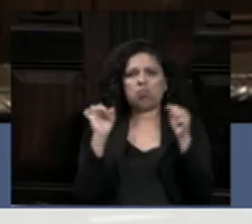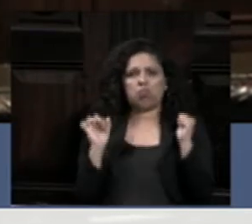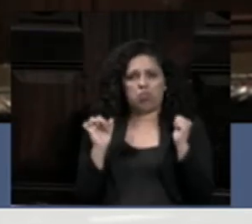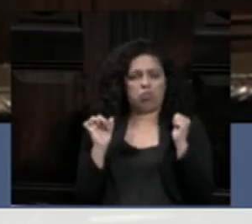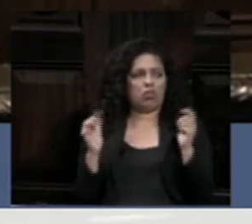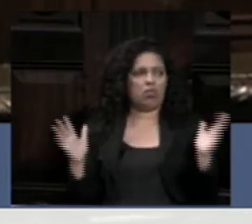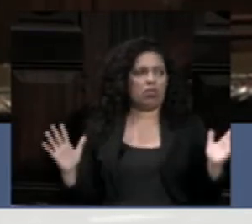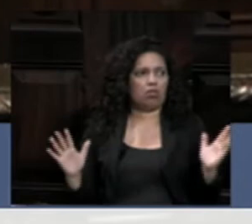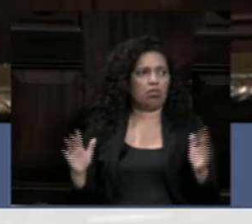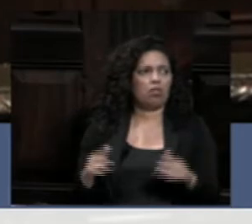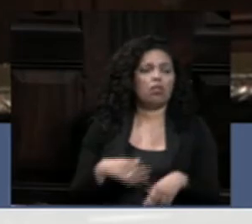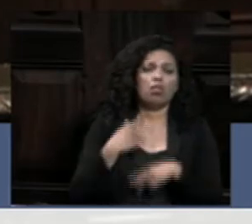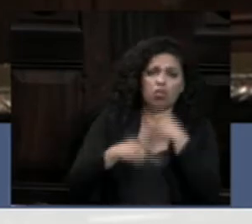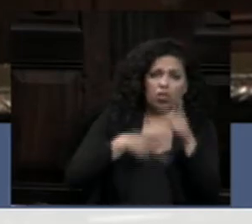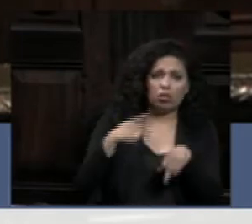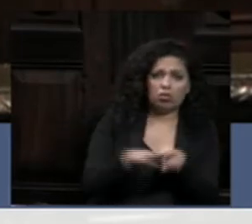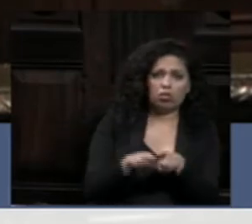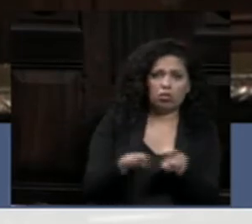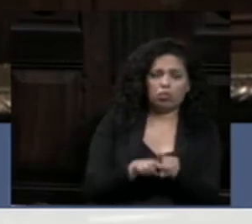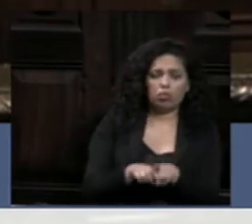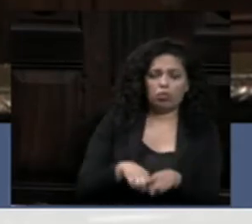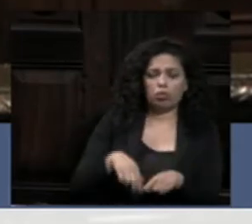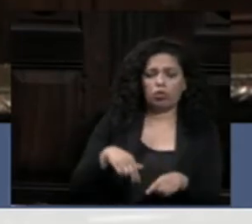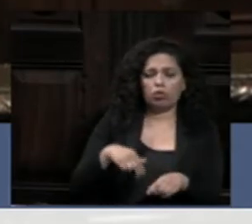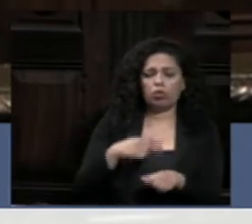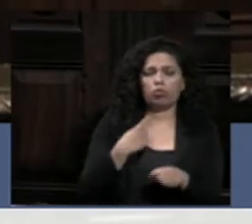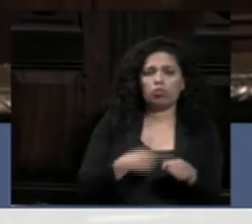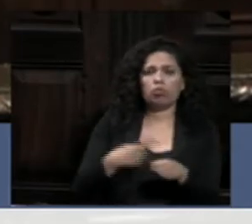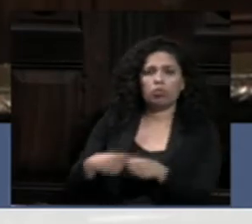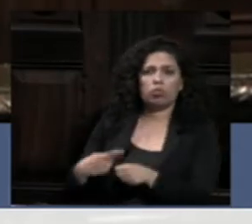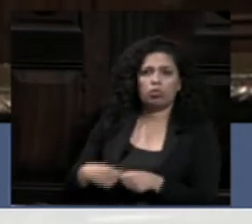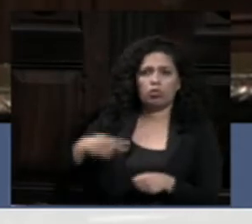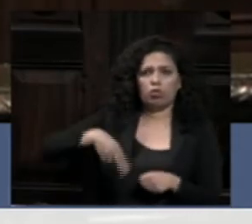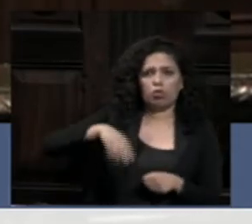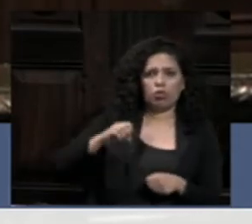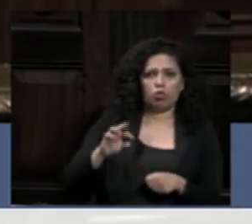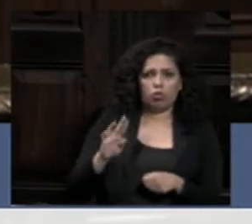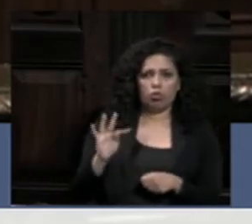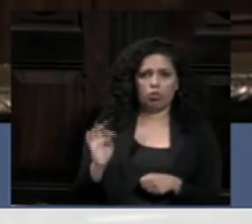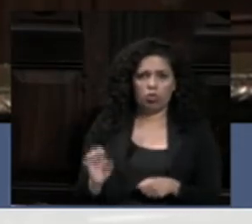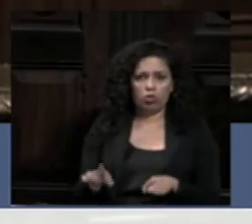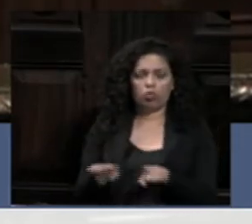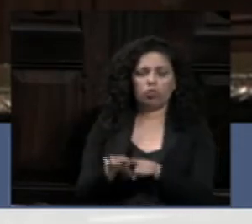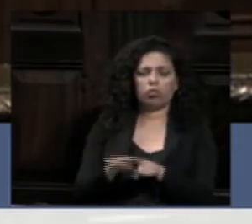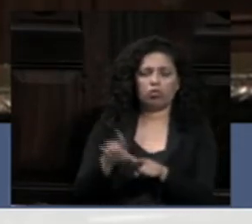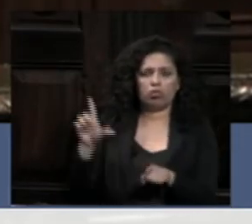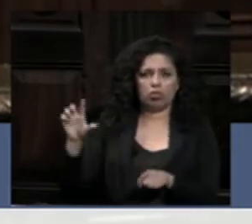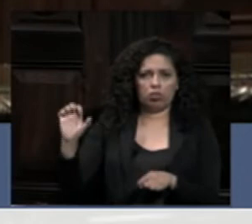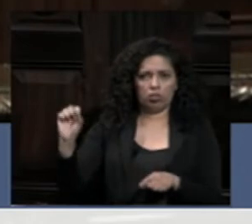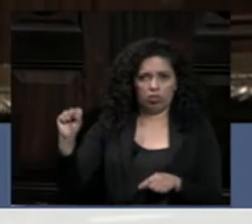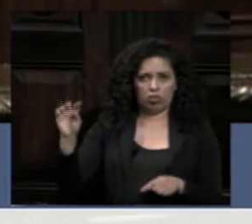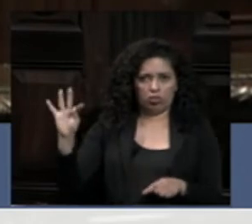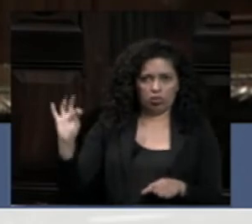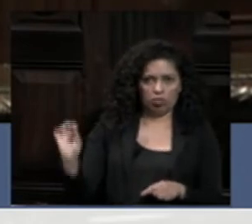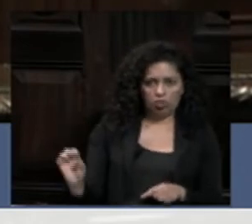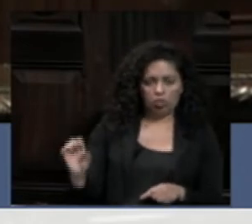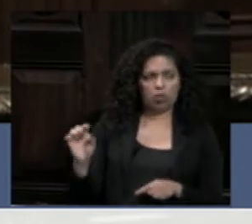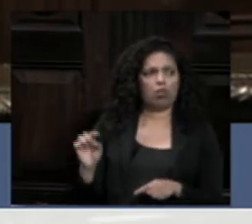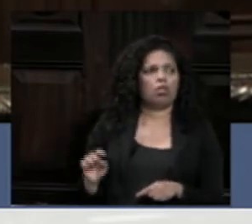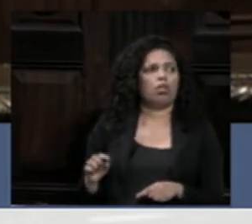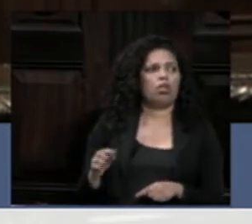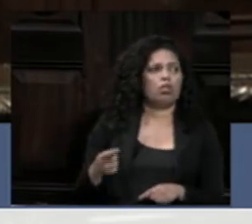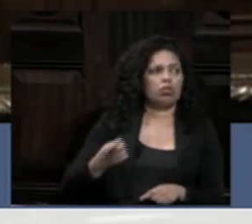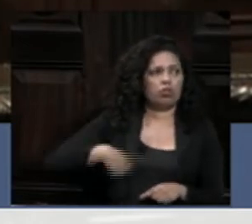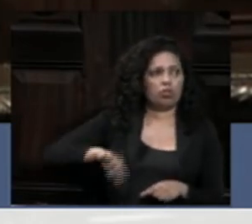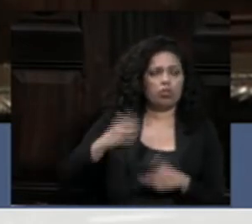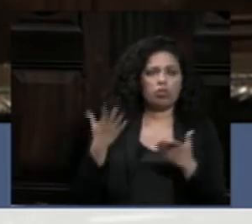falar na região norte e noroeste, eu quero dar uma saudação especial e um parabéns muito carinhoso ao